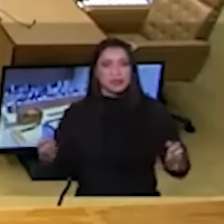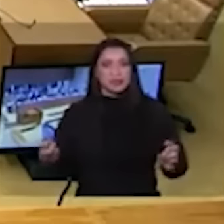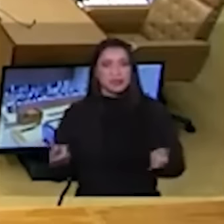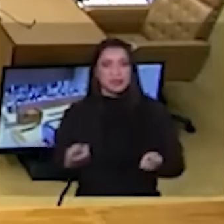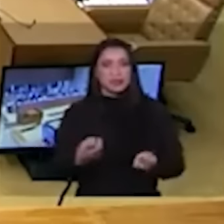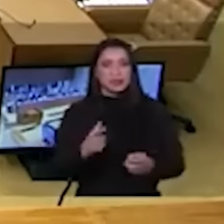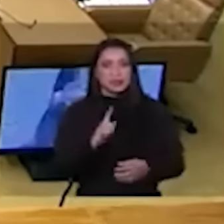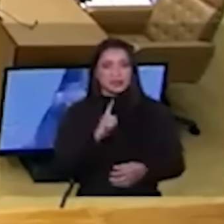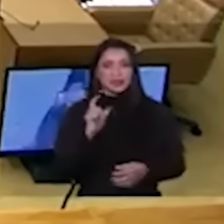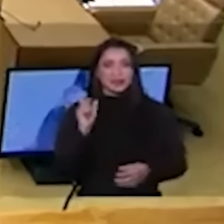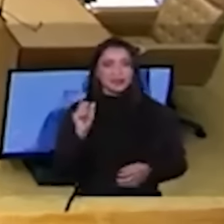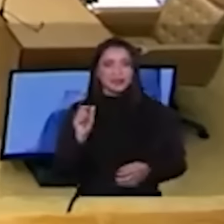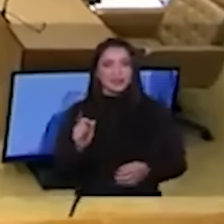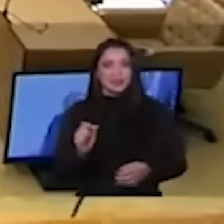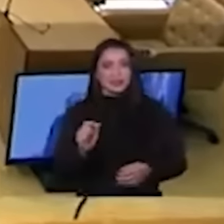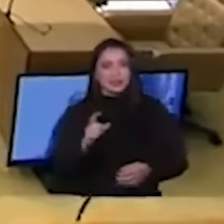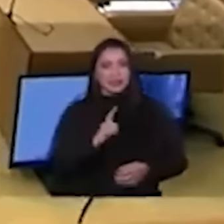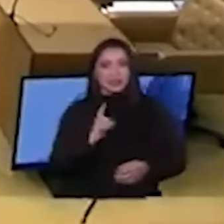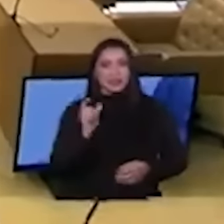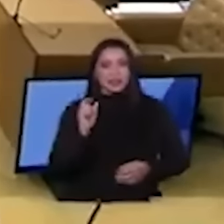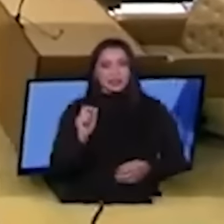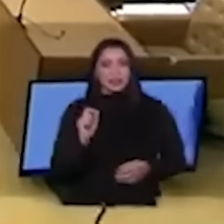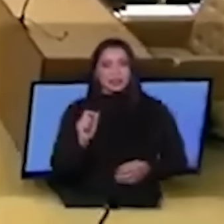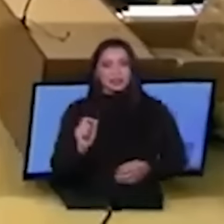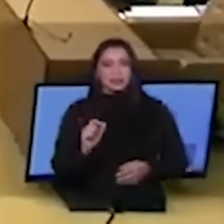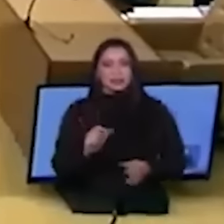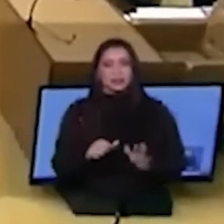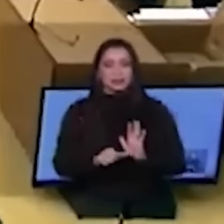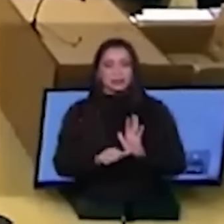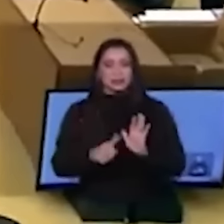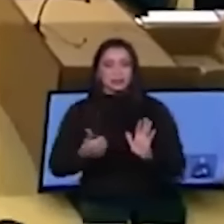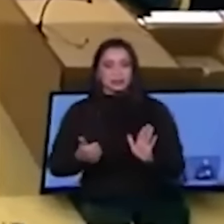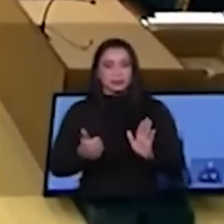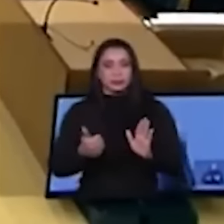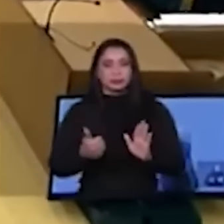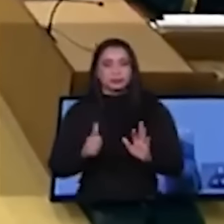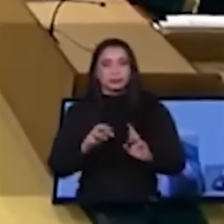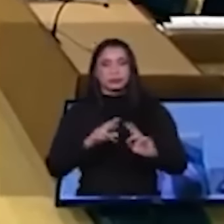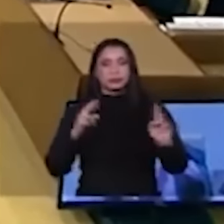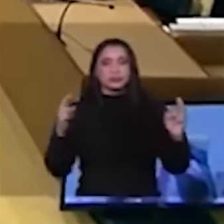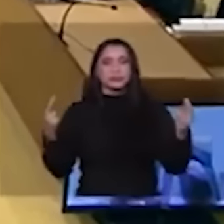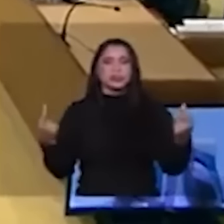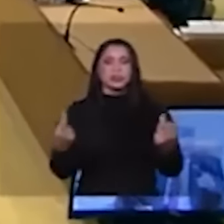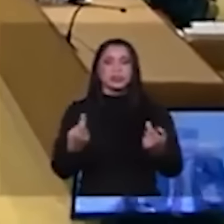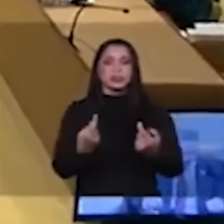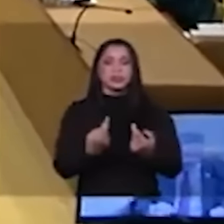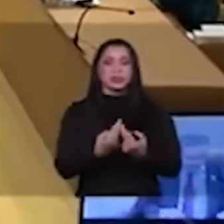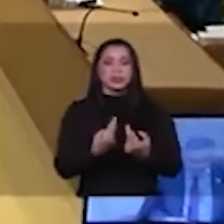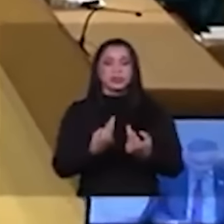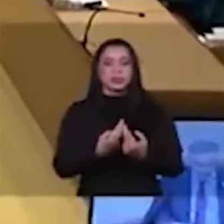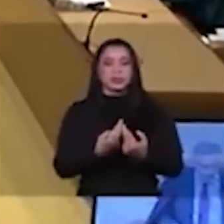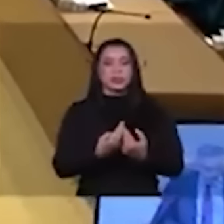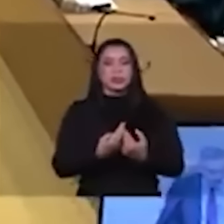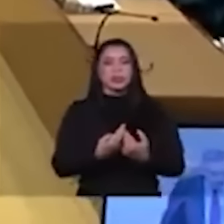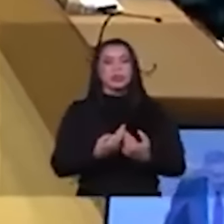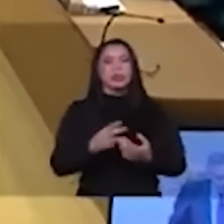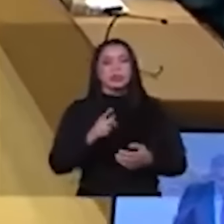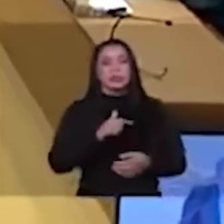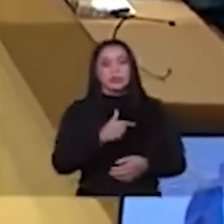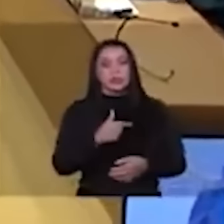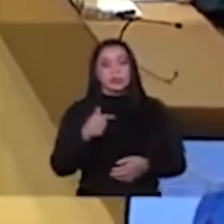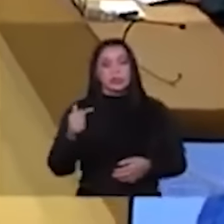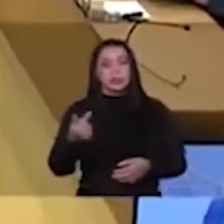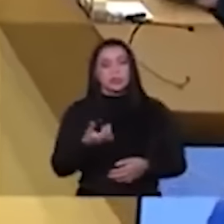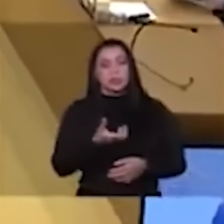fronteiras da violação às garantias democráticas e mergulhou de de cabeça no bafon da roubalheira do erário é como o